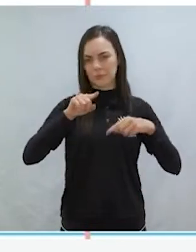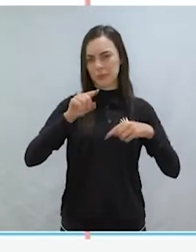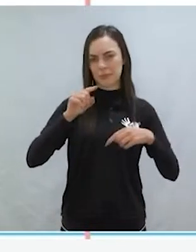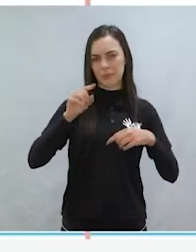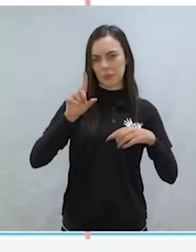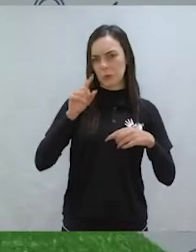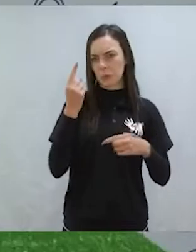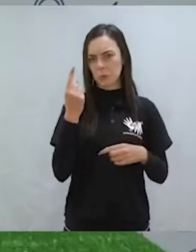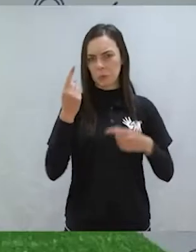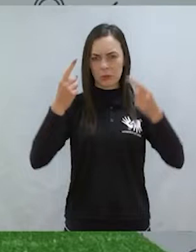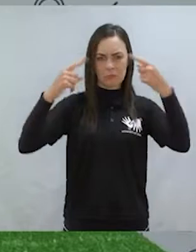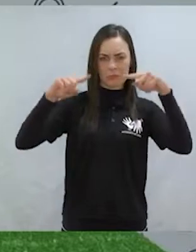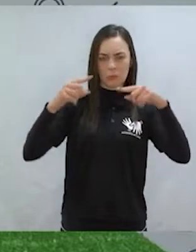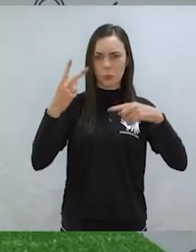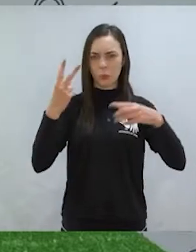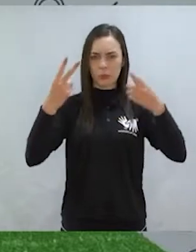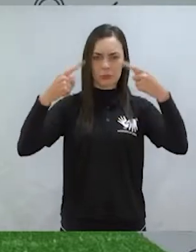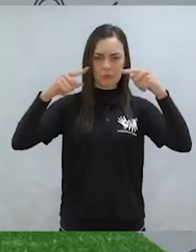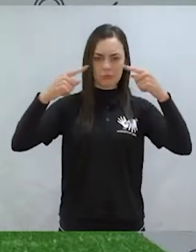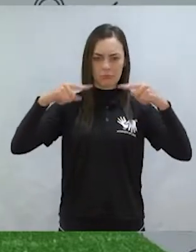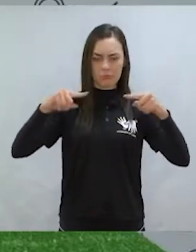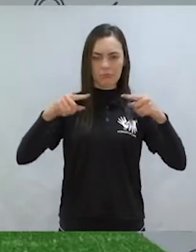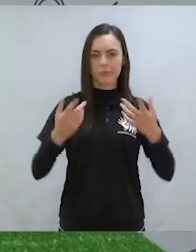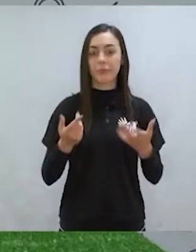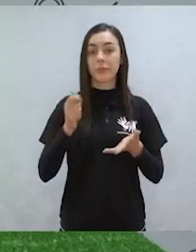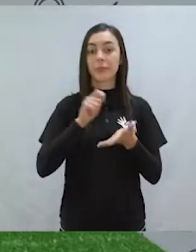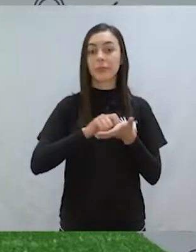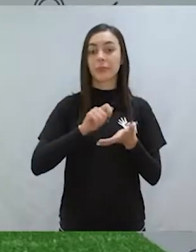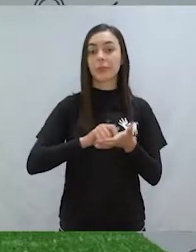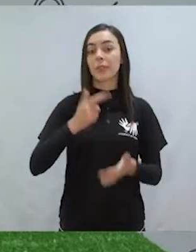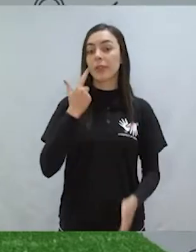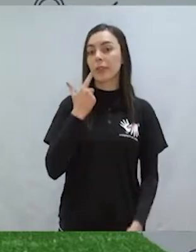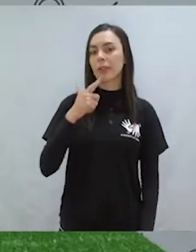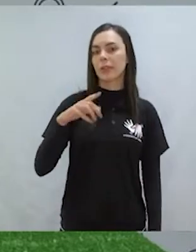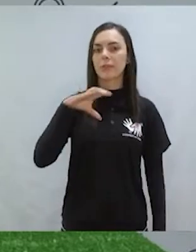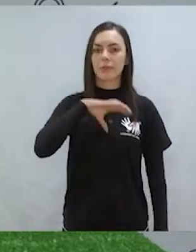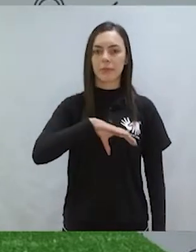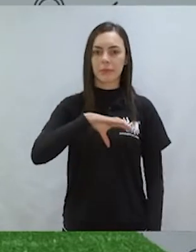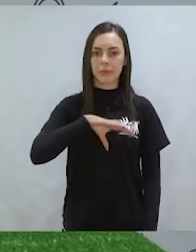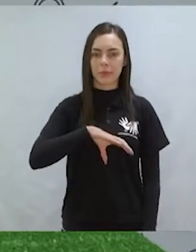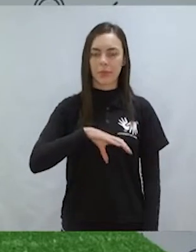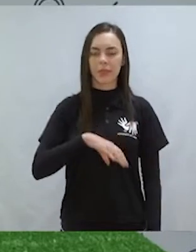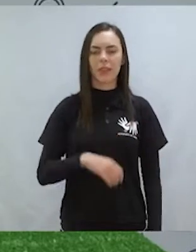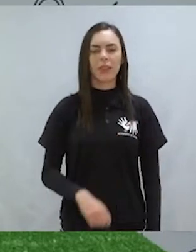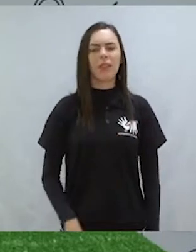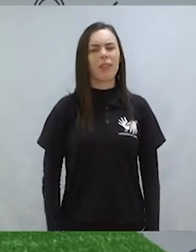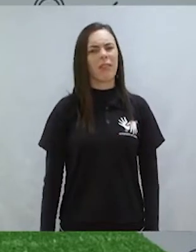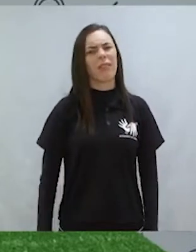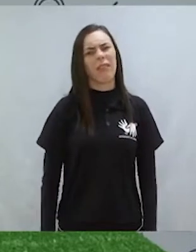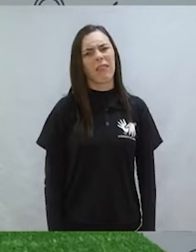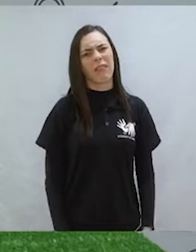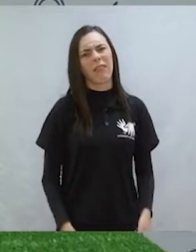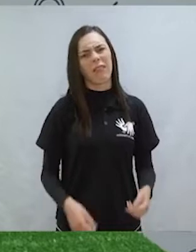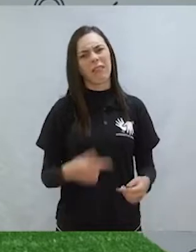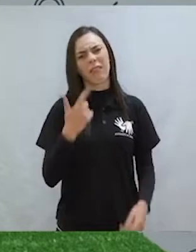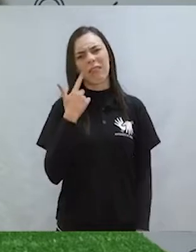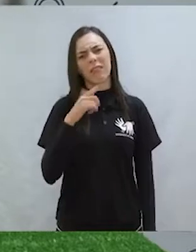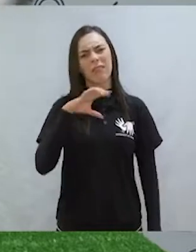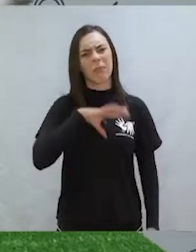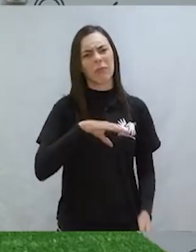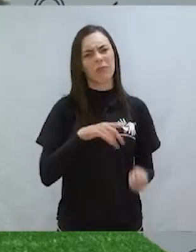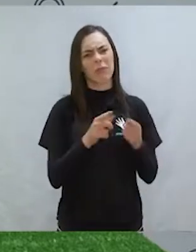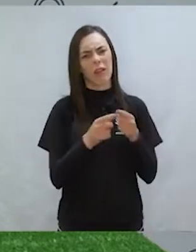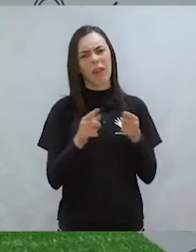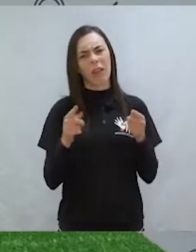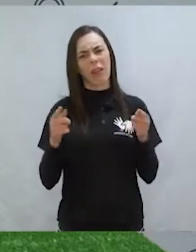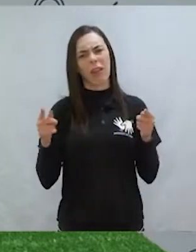duas linhas, você decide, e daí você escreve lá, língua portuguesa. Ai, professora, mas é tão